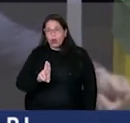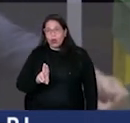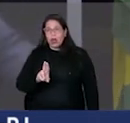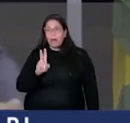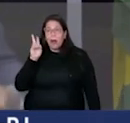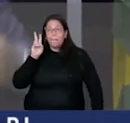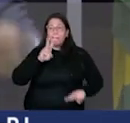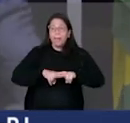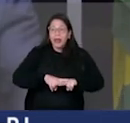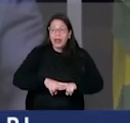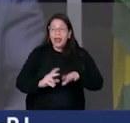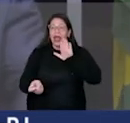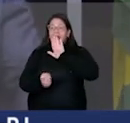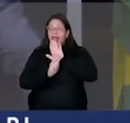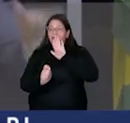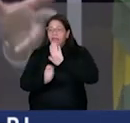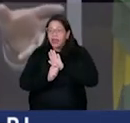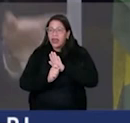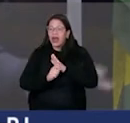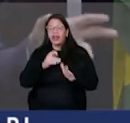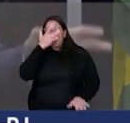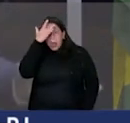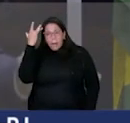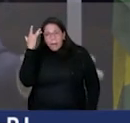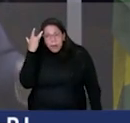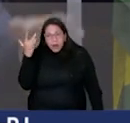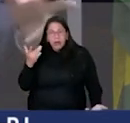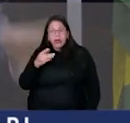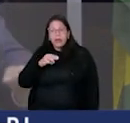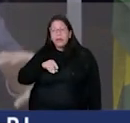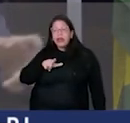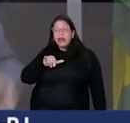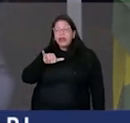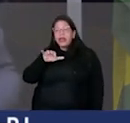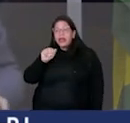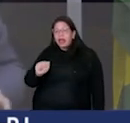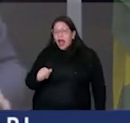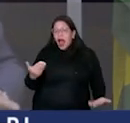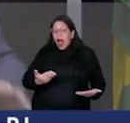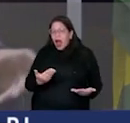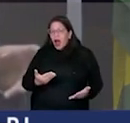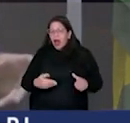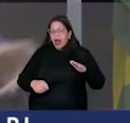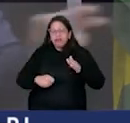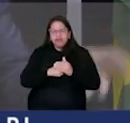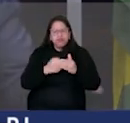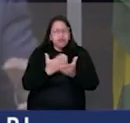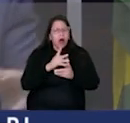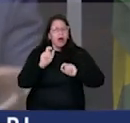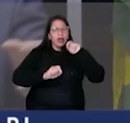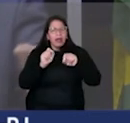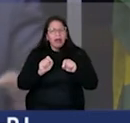prendendo traficantes, milicianos, ela é utilizada para pautar um inquérito sobre